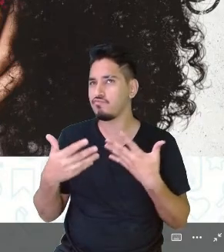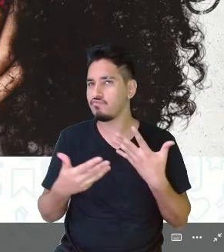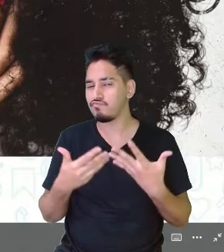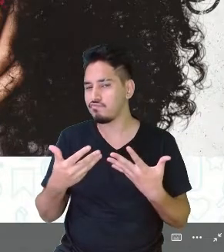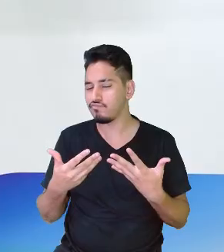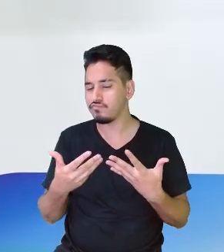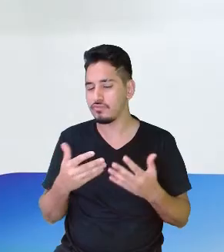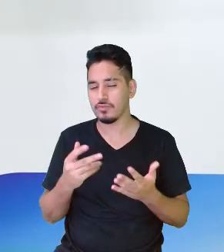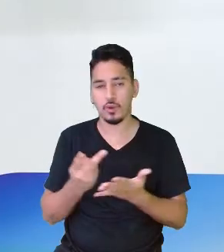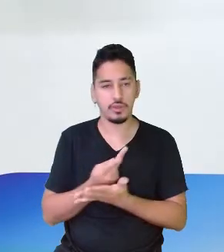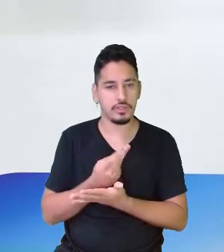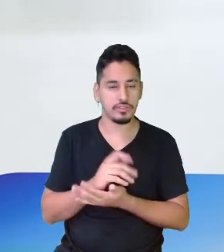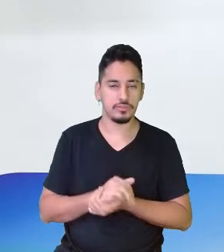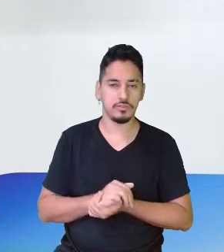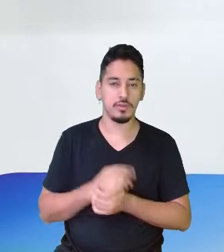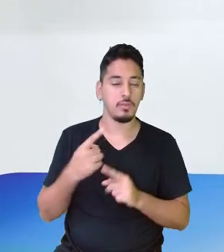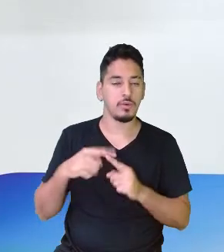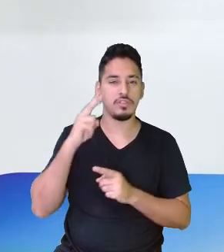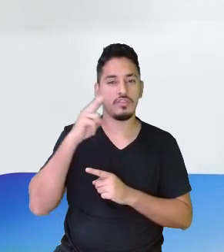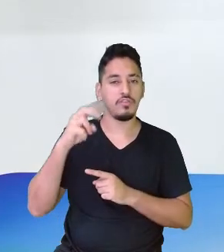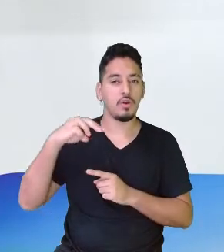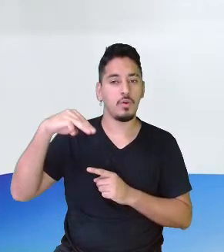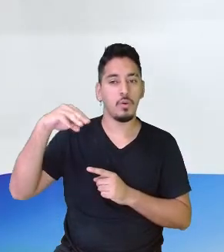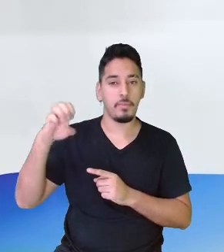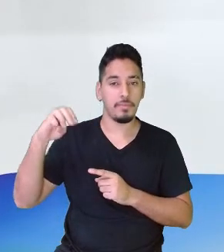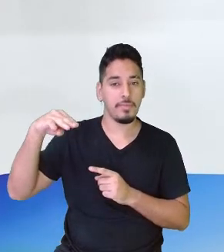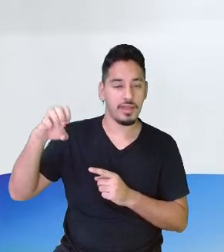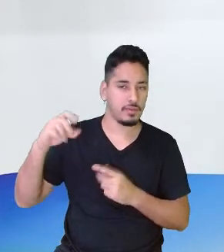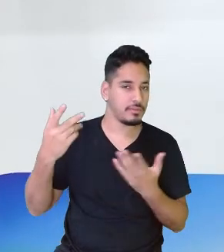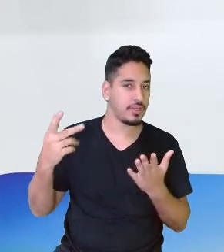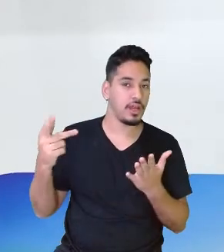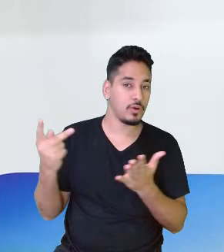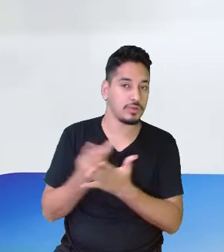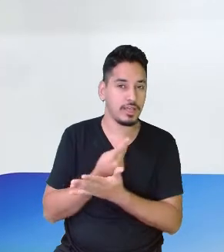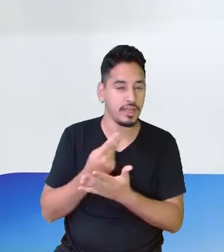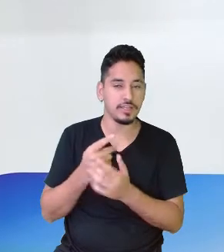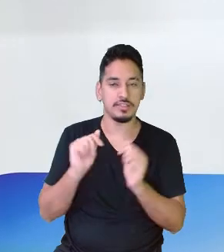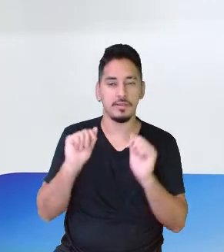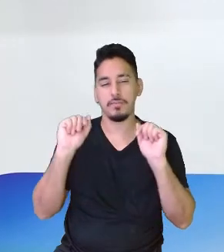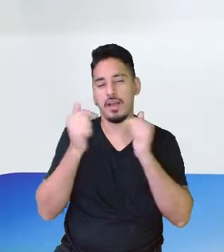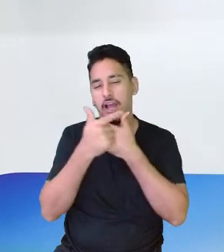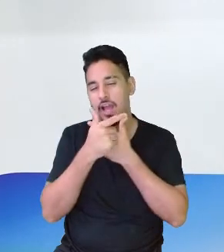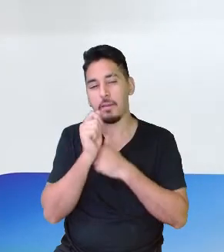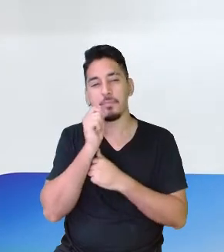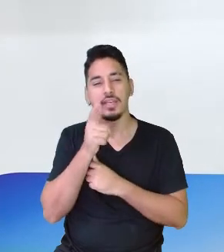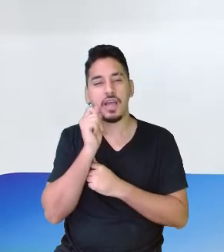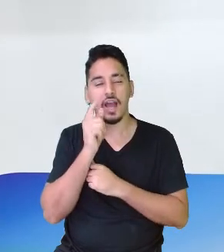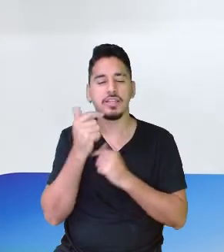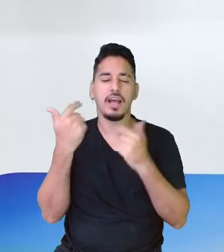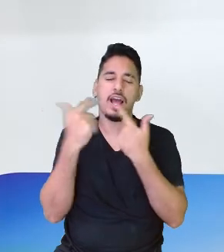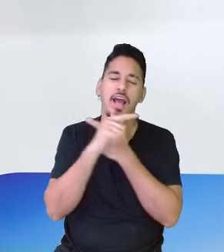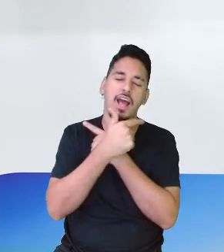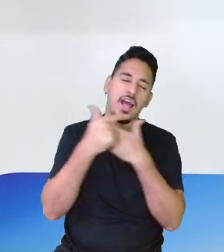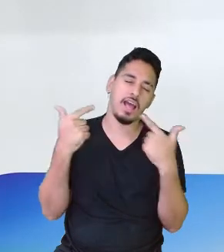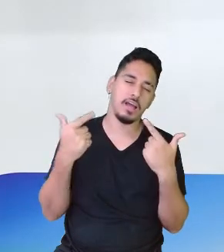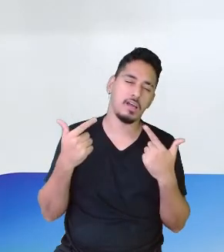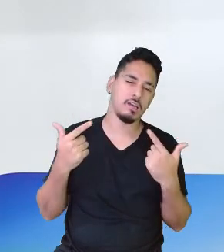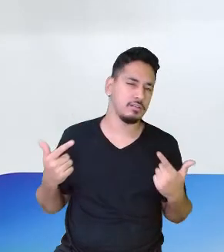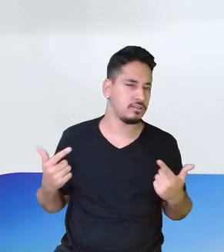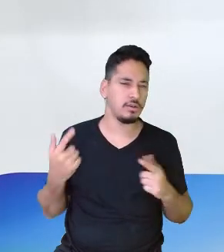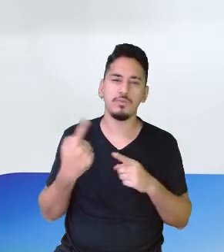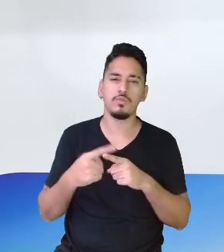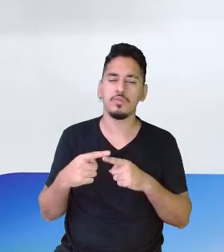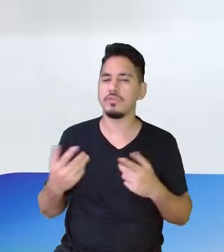Já pararam para pensar por que a gente vê um meme e o meme funciona? Por que a piada funciona? Por que é graça ou crítica? Por